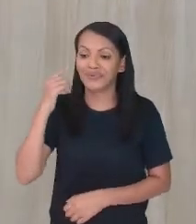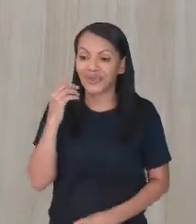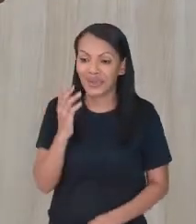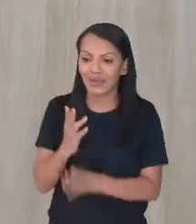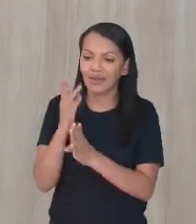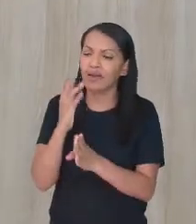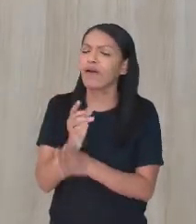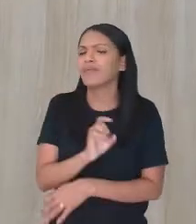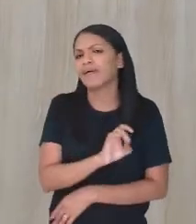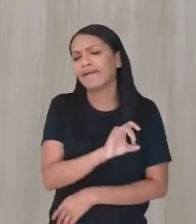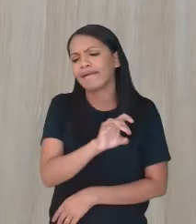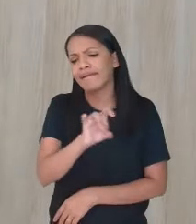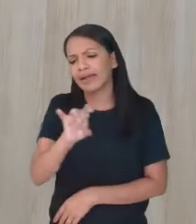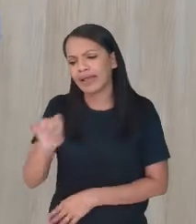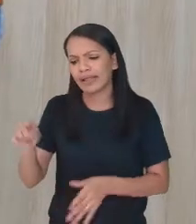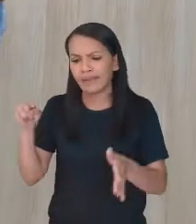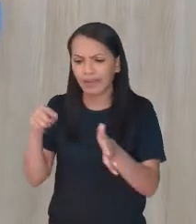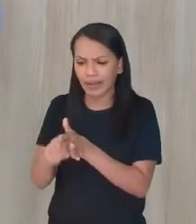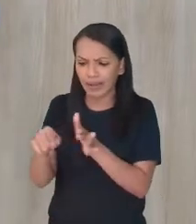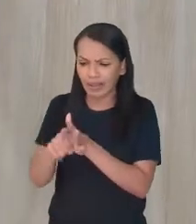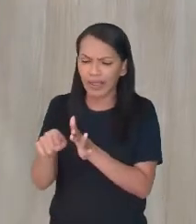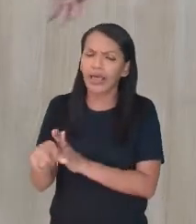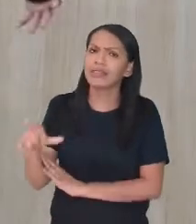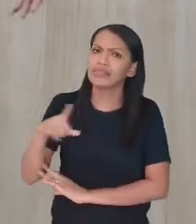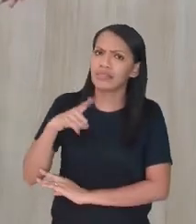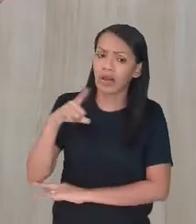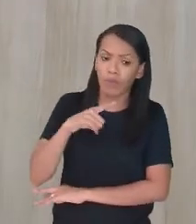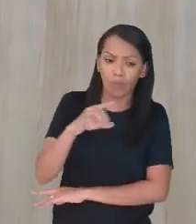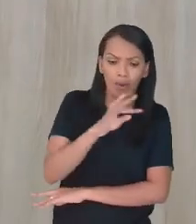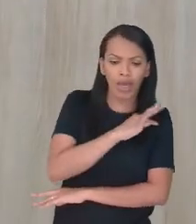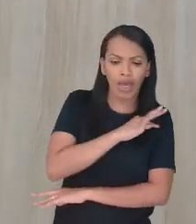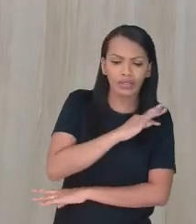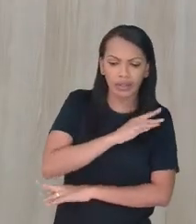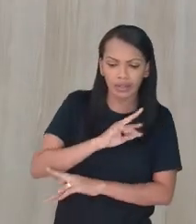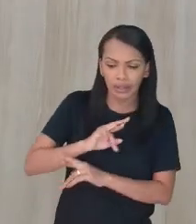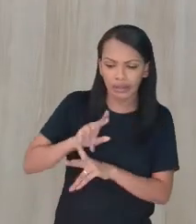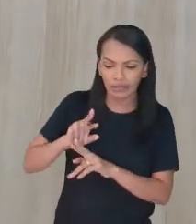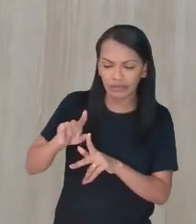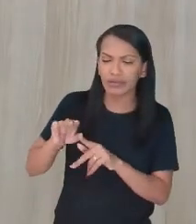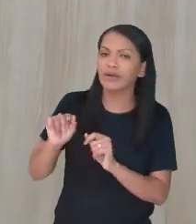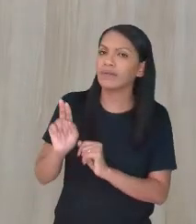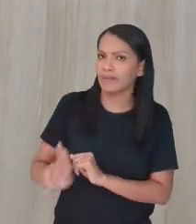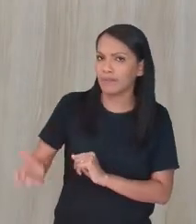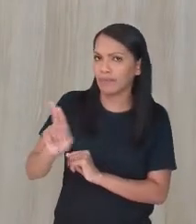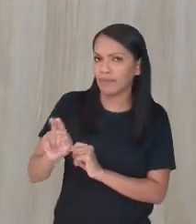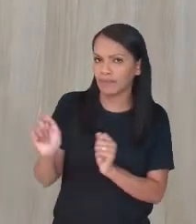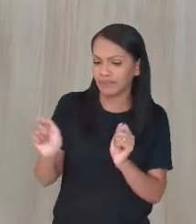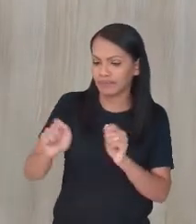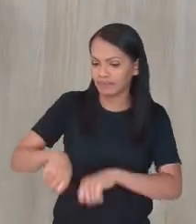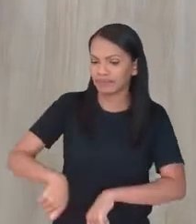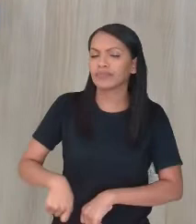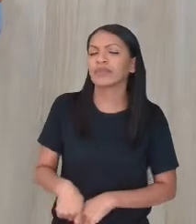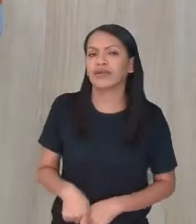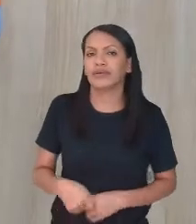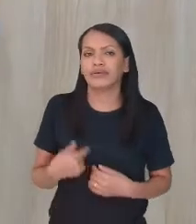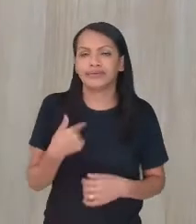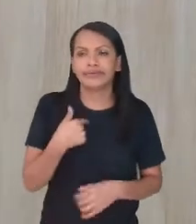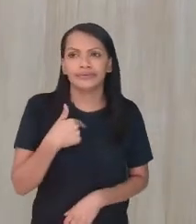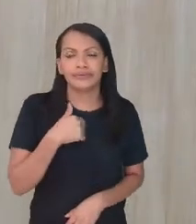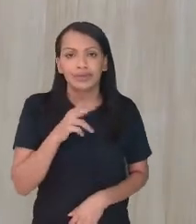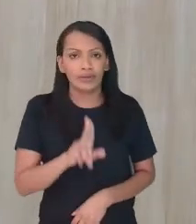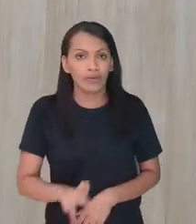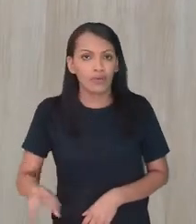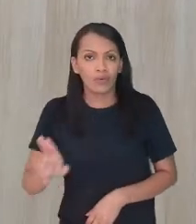cada problema, você pode utilizar uma técnica diferente, certo? Então, para resolver o exemplo anterior, eu utilizei